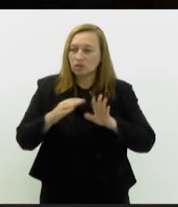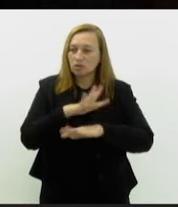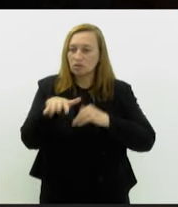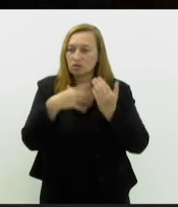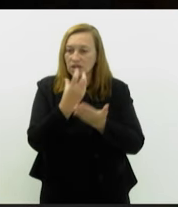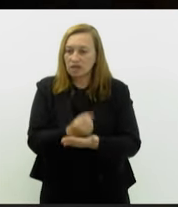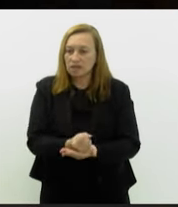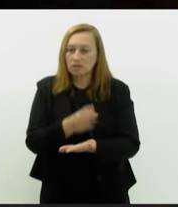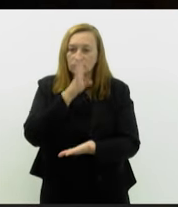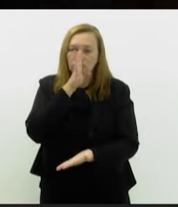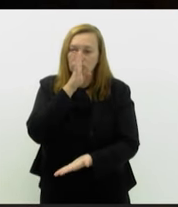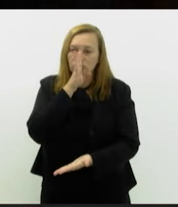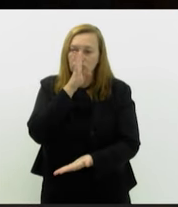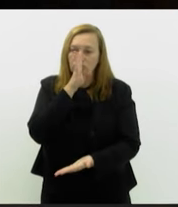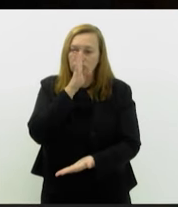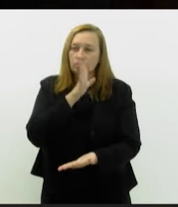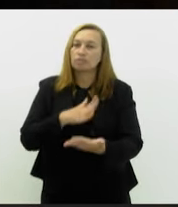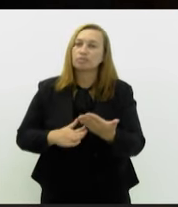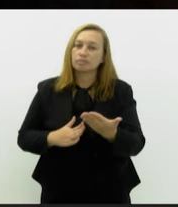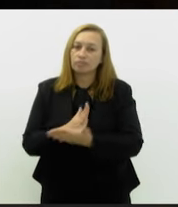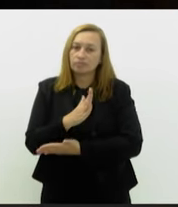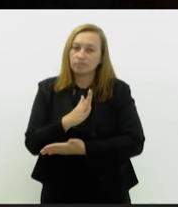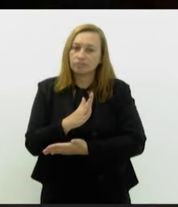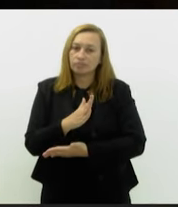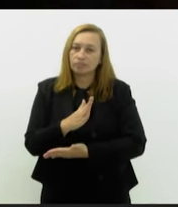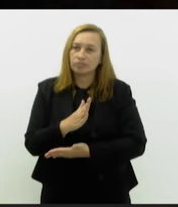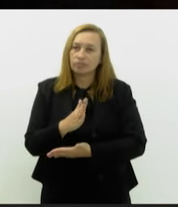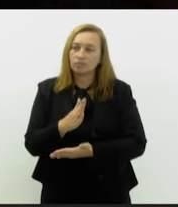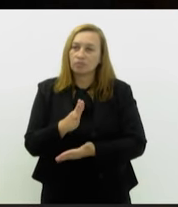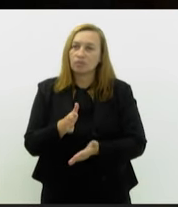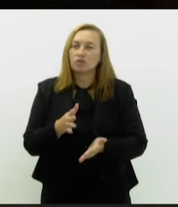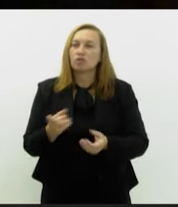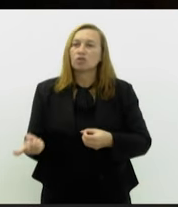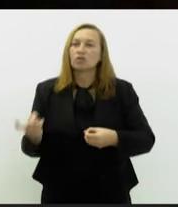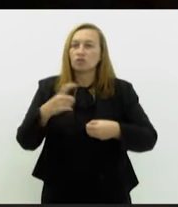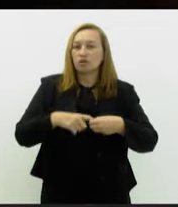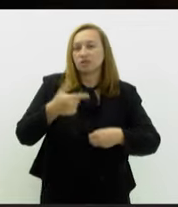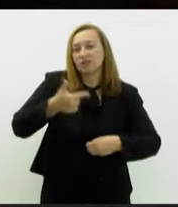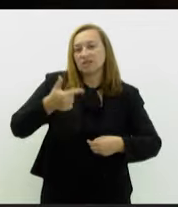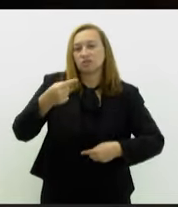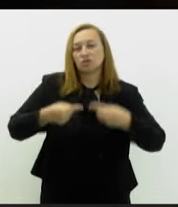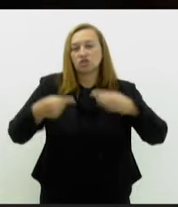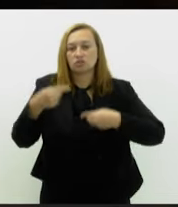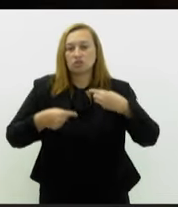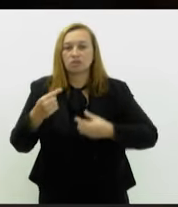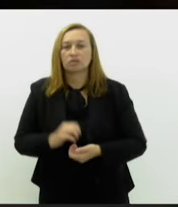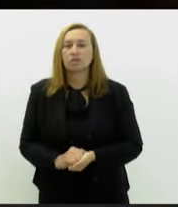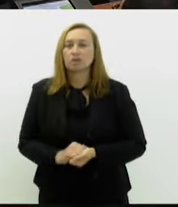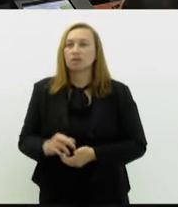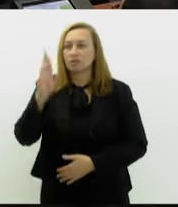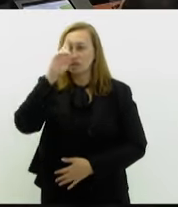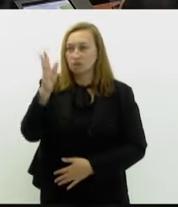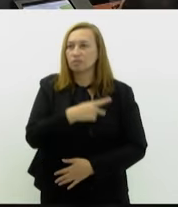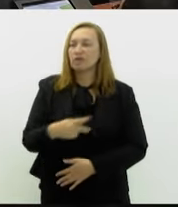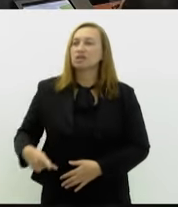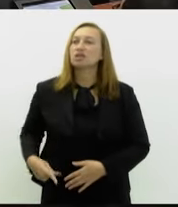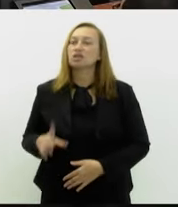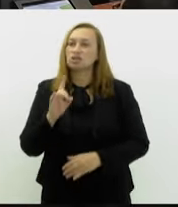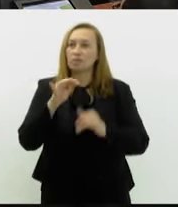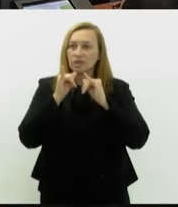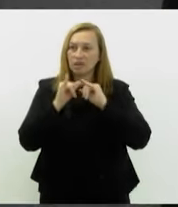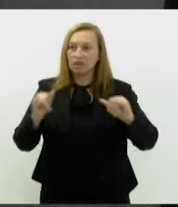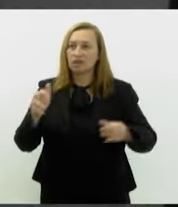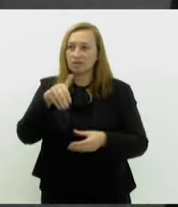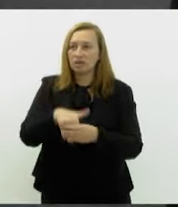aprovam, permaneçam como estão. Aprovado. Vai a redação do vencido para a segunda discussão. Presidente, só para declarar Dani,